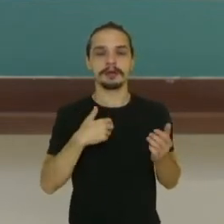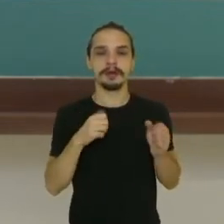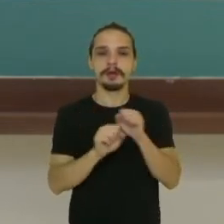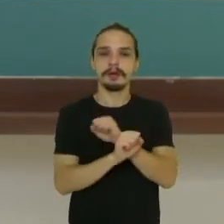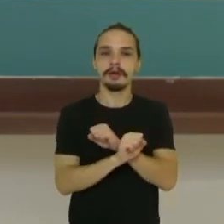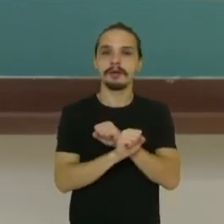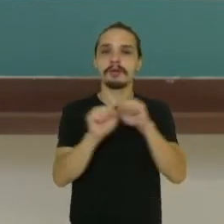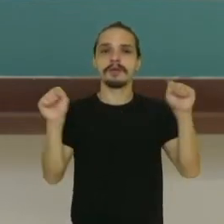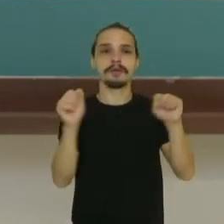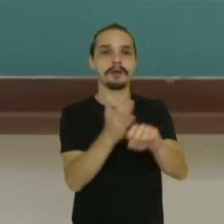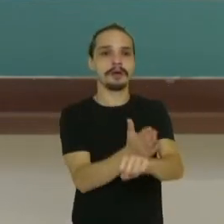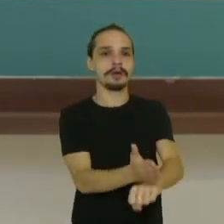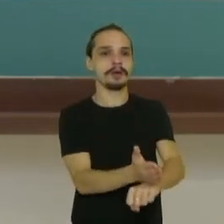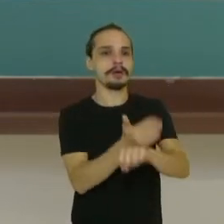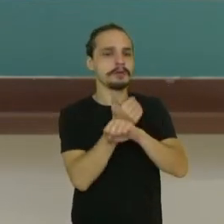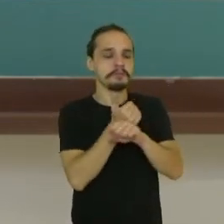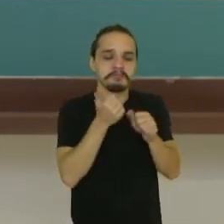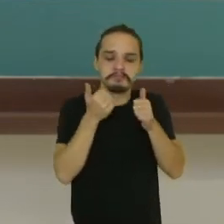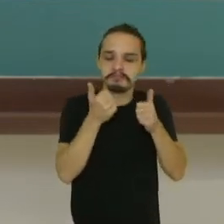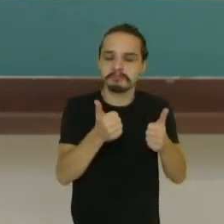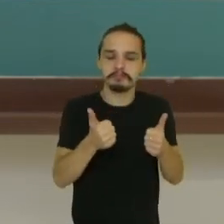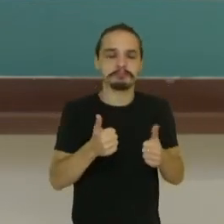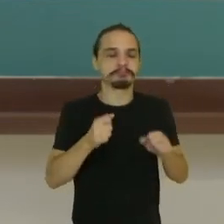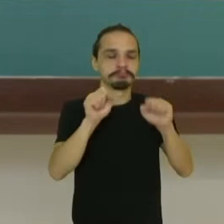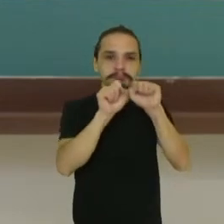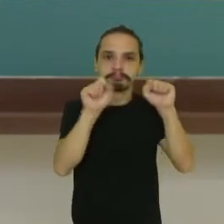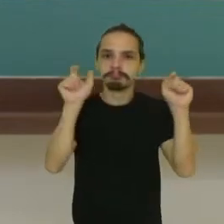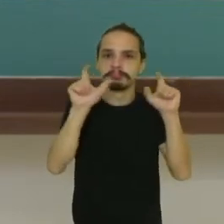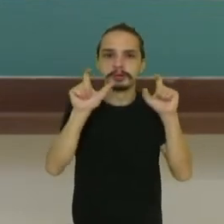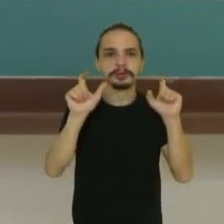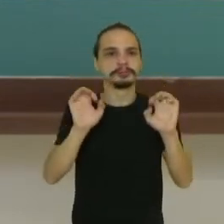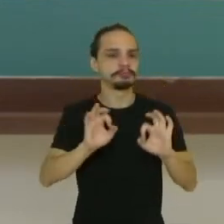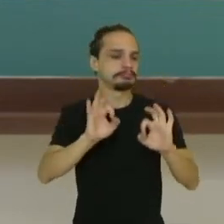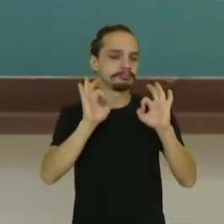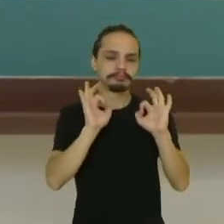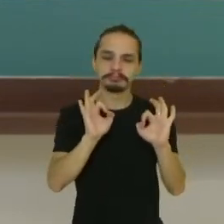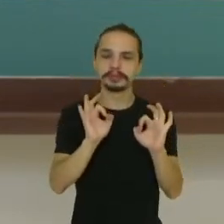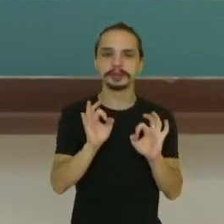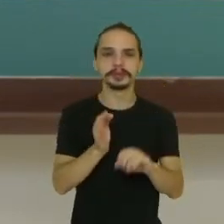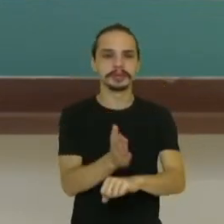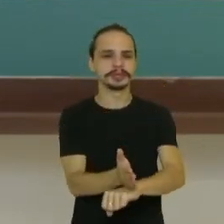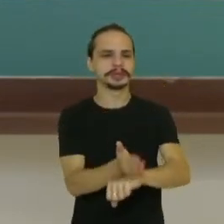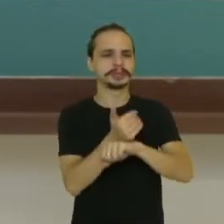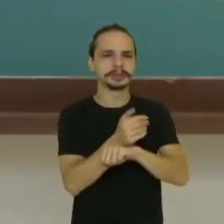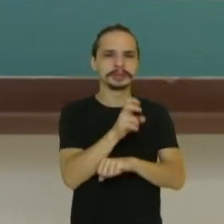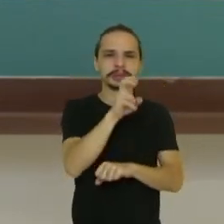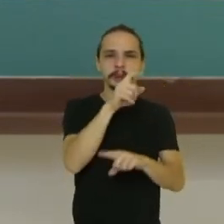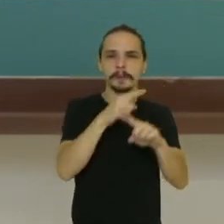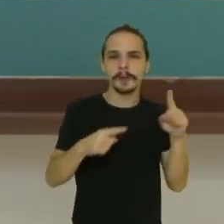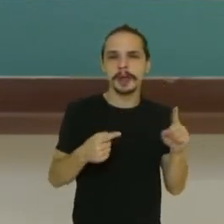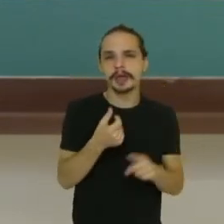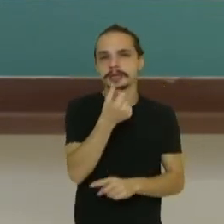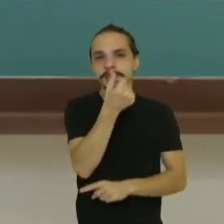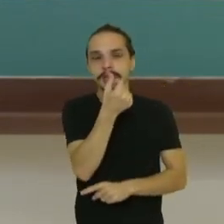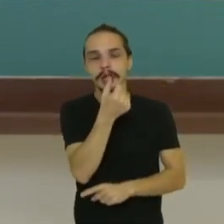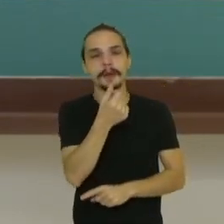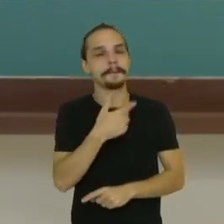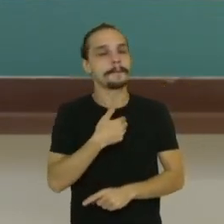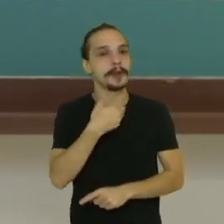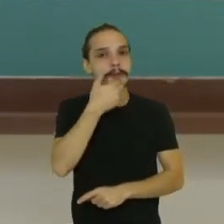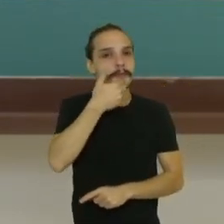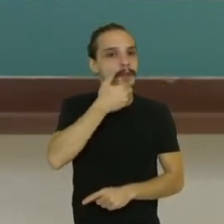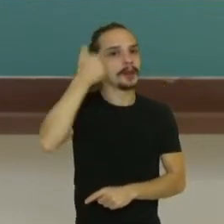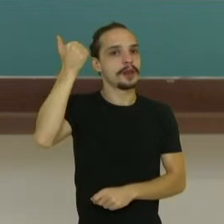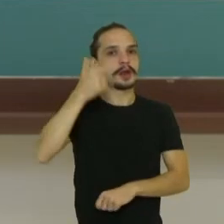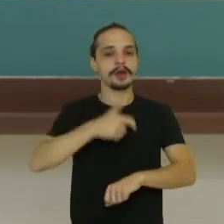acordo cedo muito bem muito disposto nem cedo 5 e 6 6 horas da manhã é o meu melhor